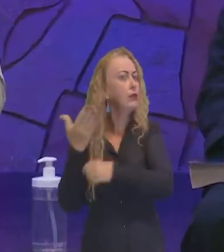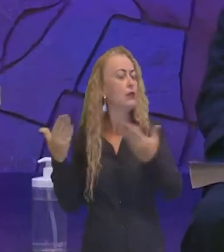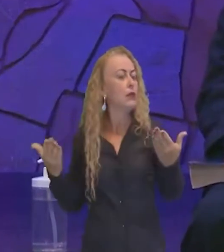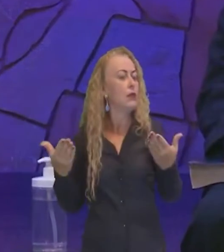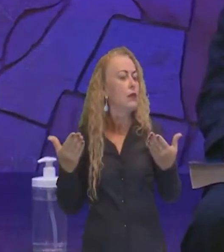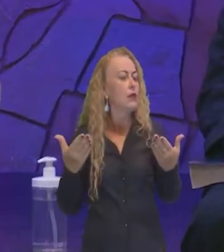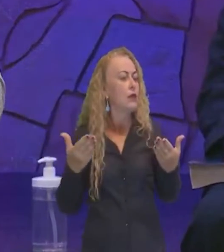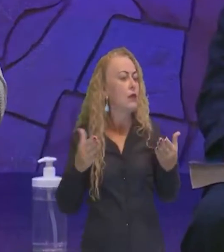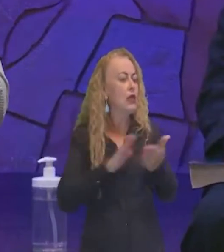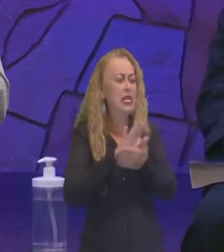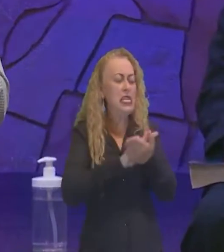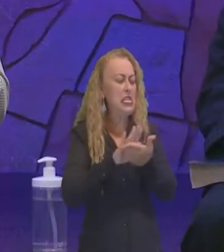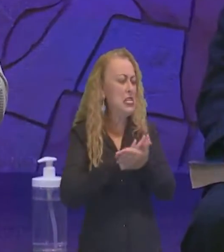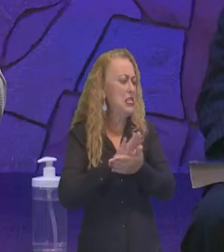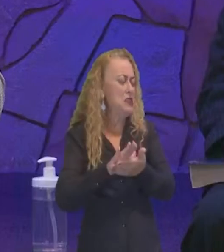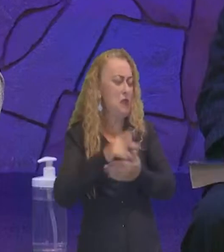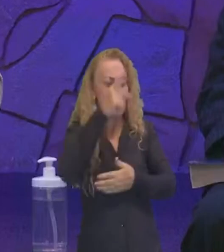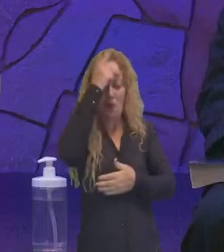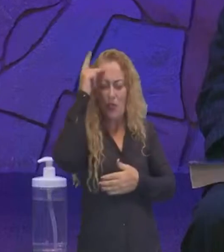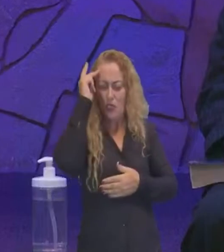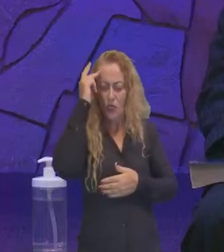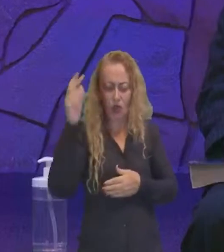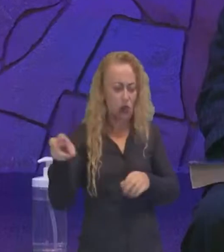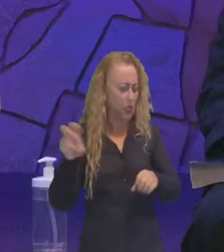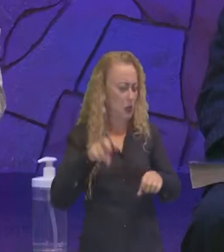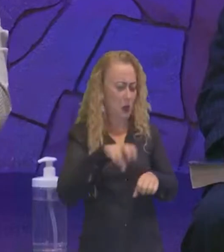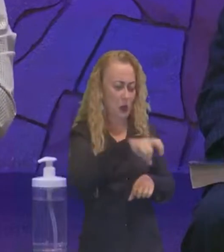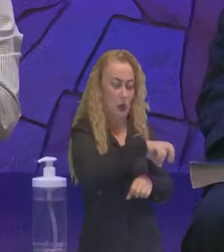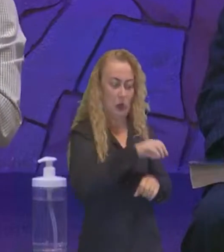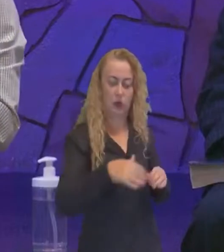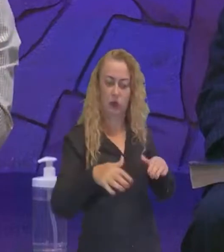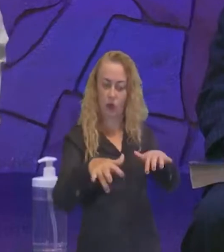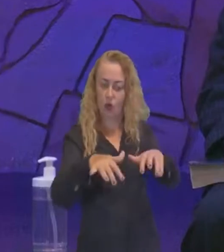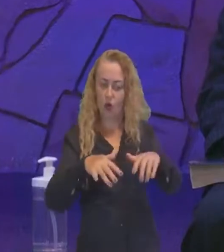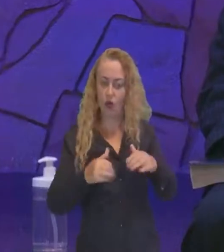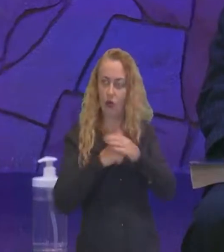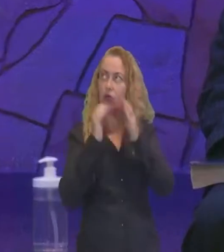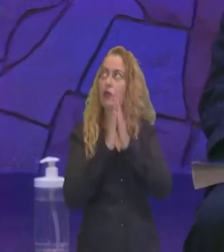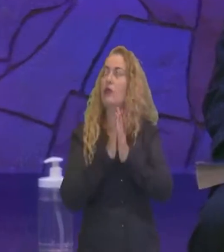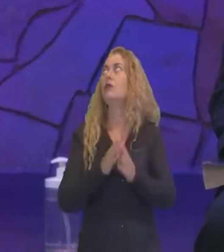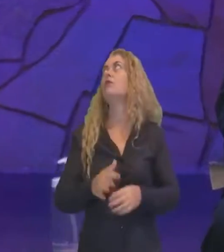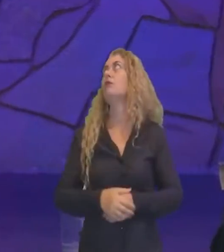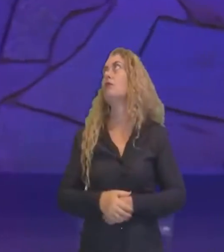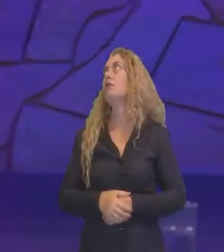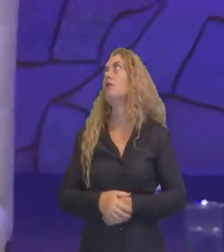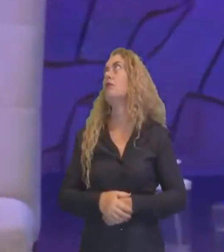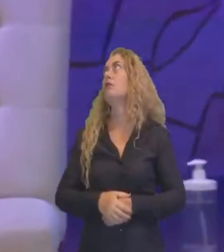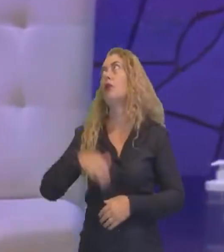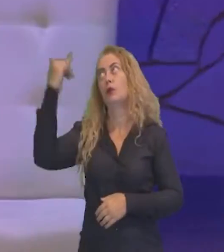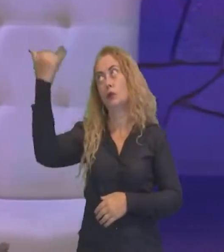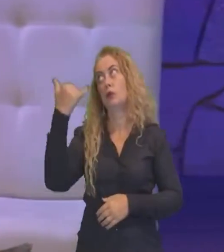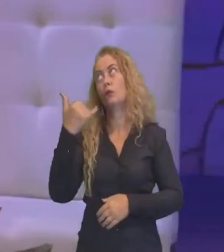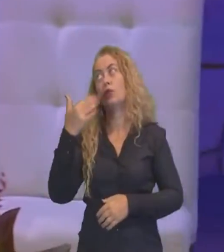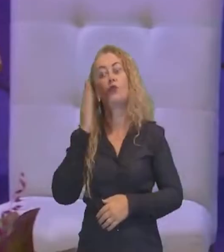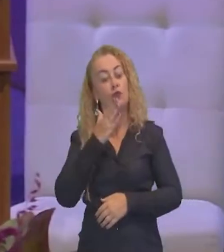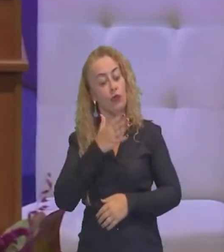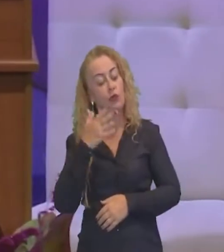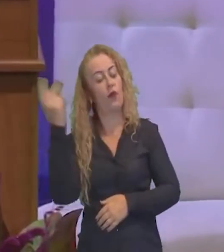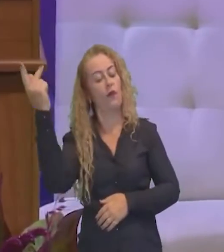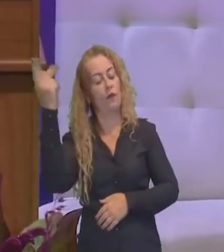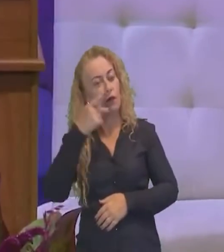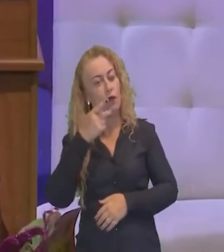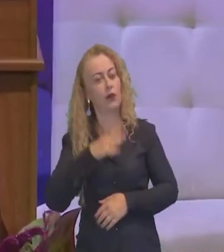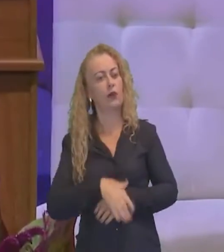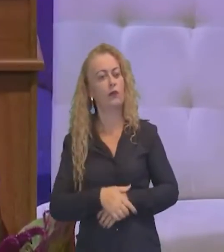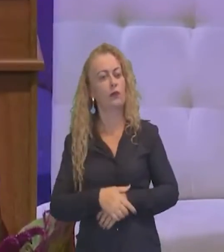Ninguém vai vir à frente não, Deus. Eu não vou fazer. O Senhor falou de novo: eu já falei, eu aprendi com a mula